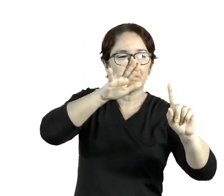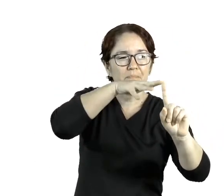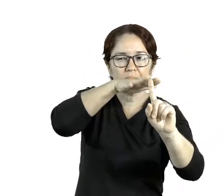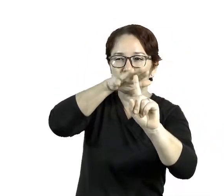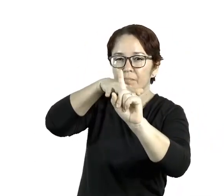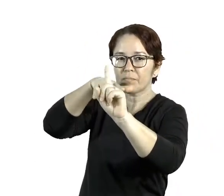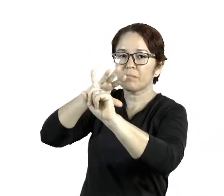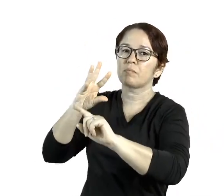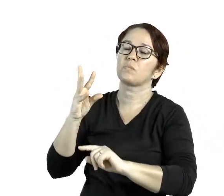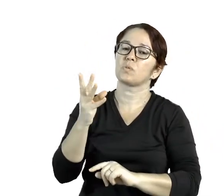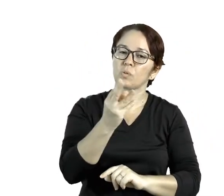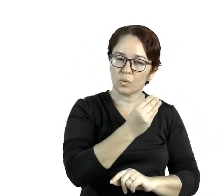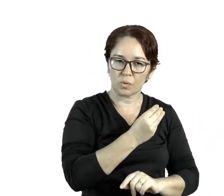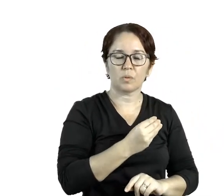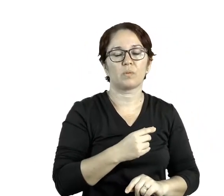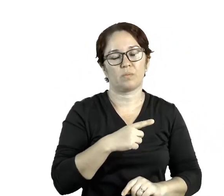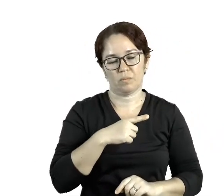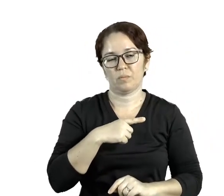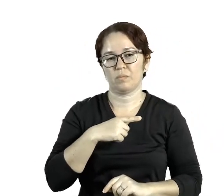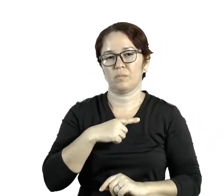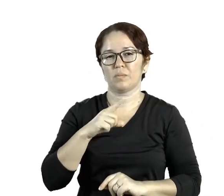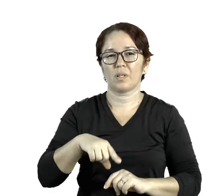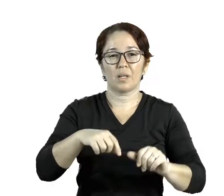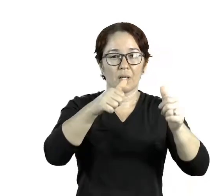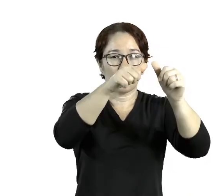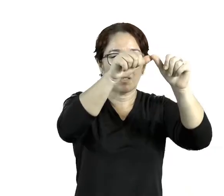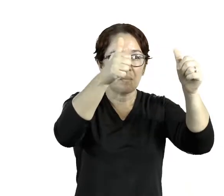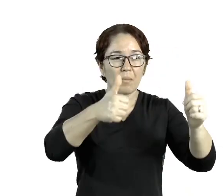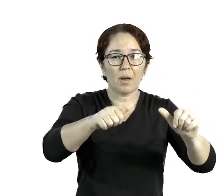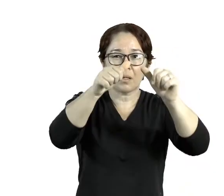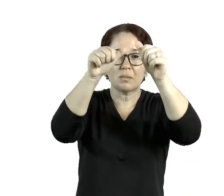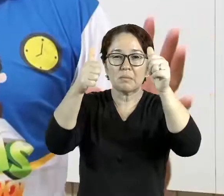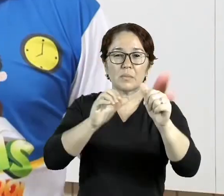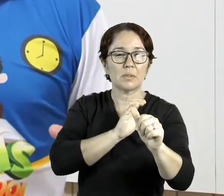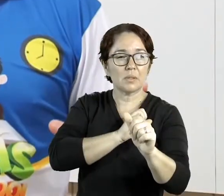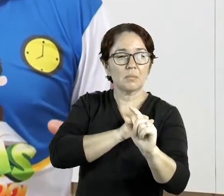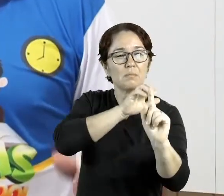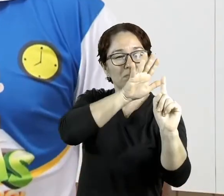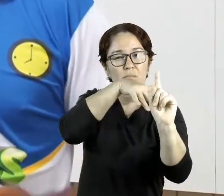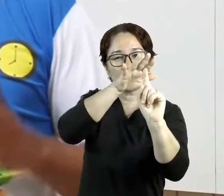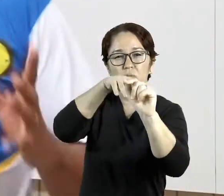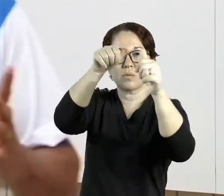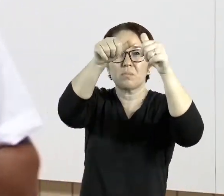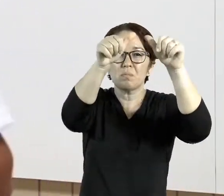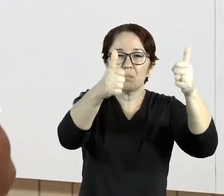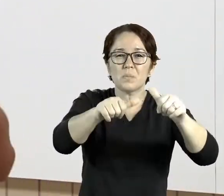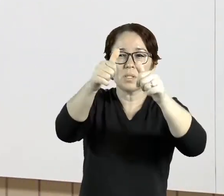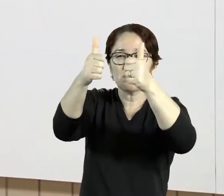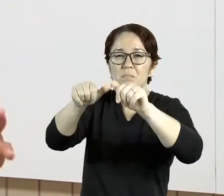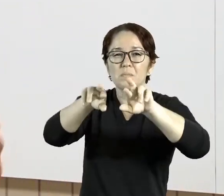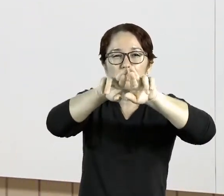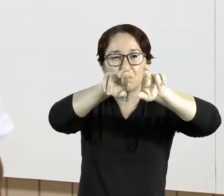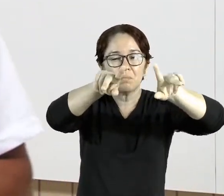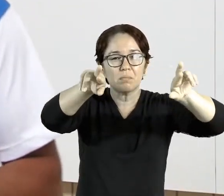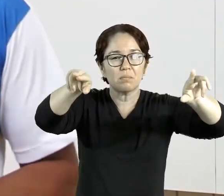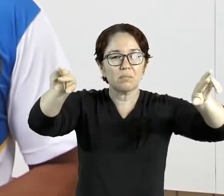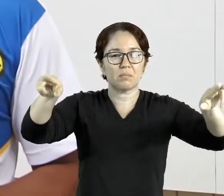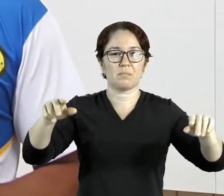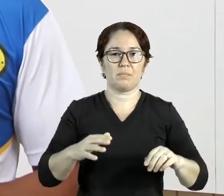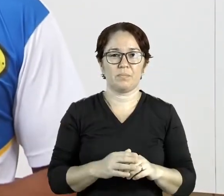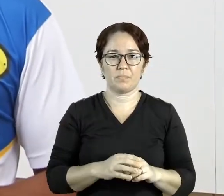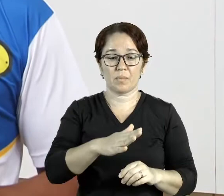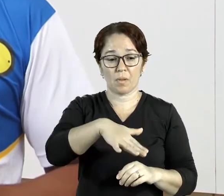é aquela sociedade que acredita em vários deuses. Geralmente, esses deuses maias eram ligados às forças da